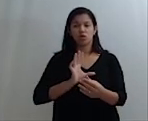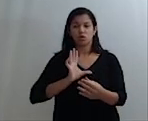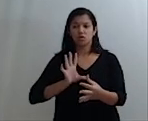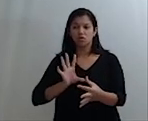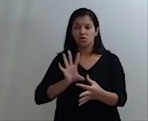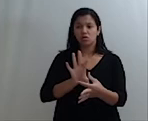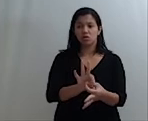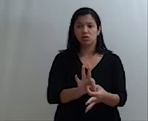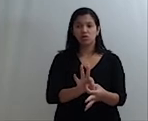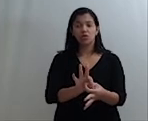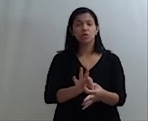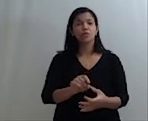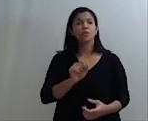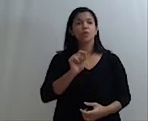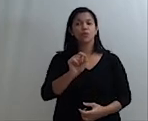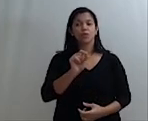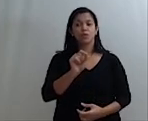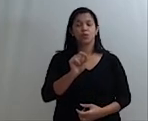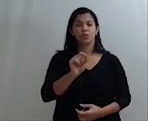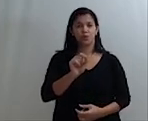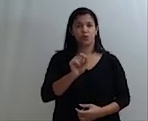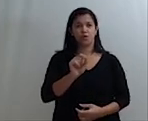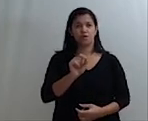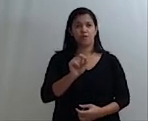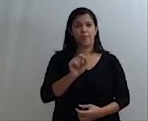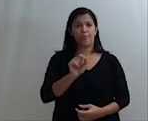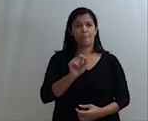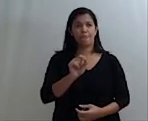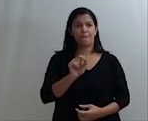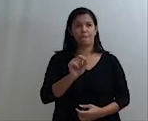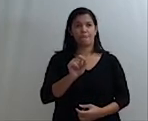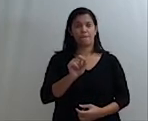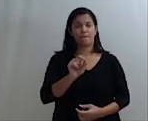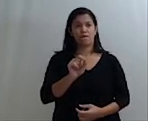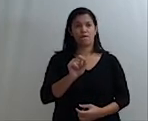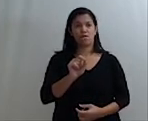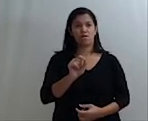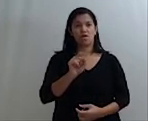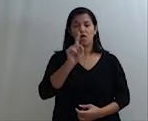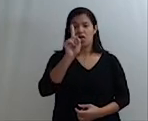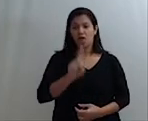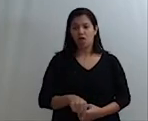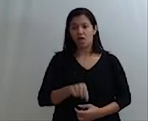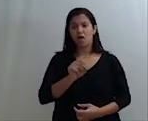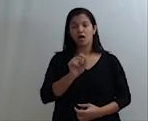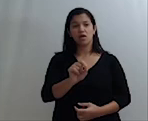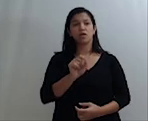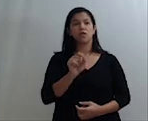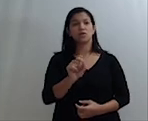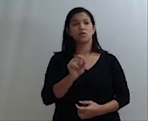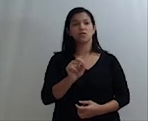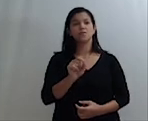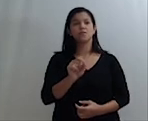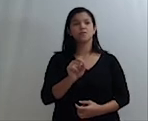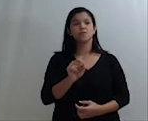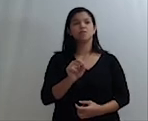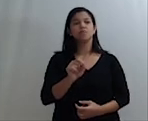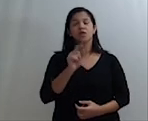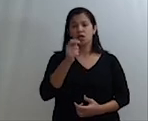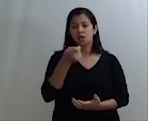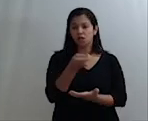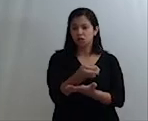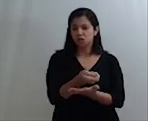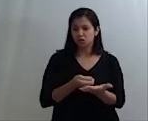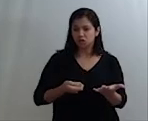para adiantar eh a construção dessa forma a constrição tem base empírica